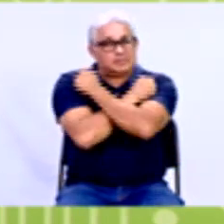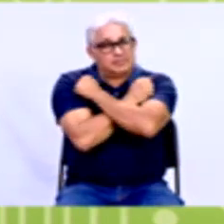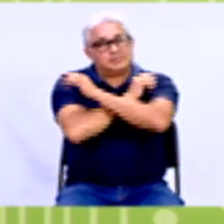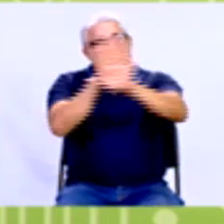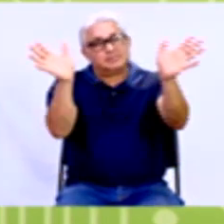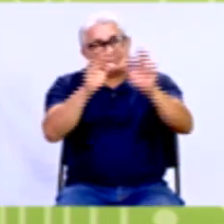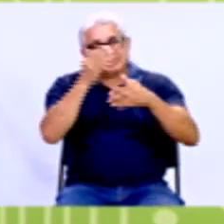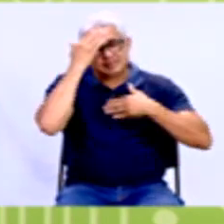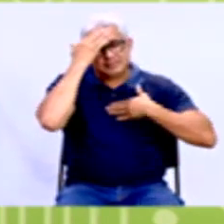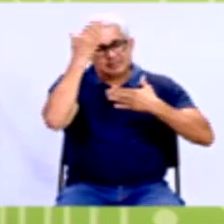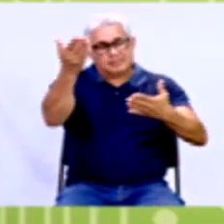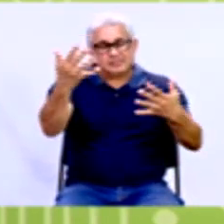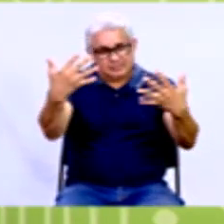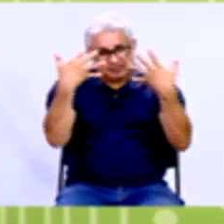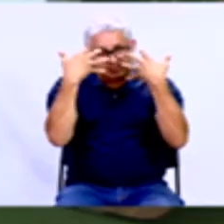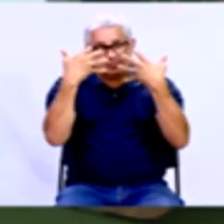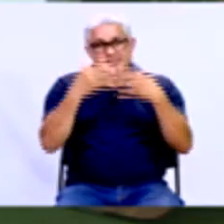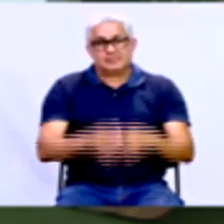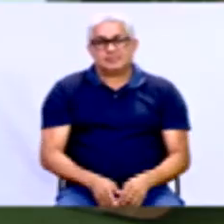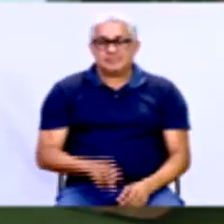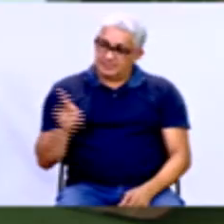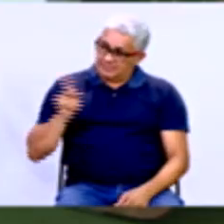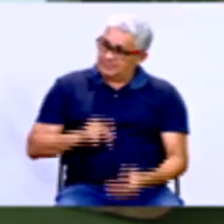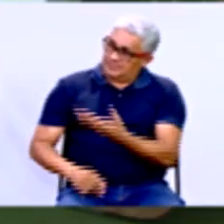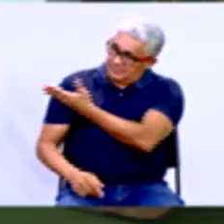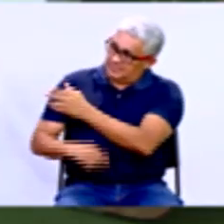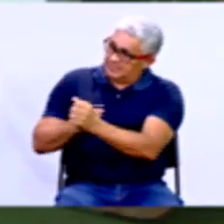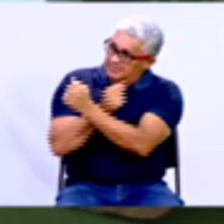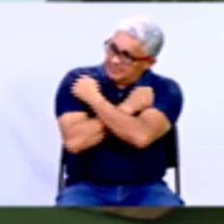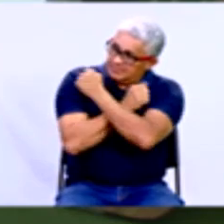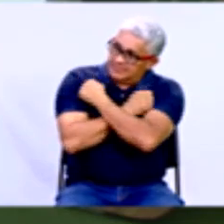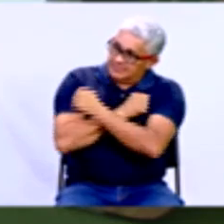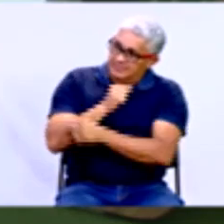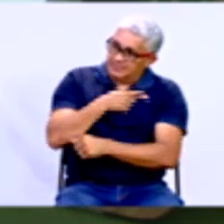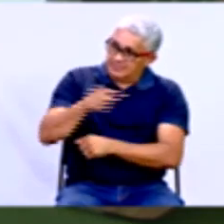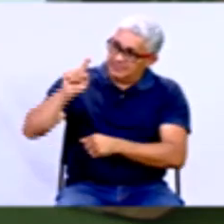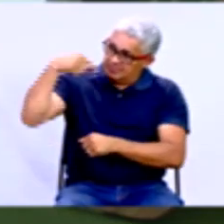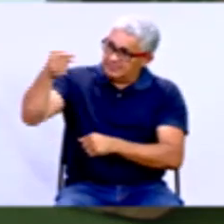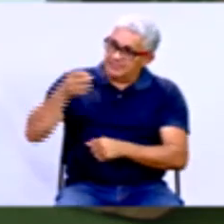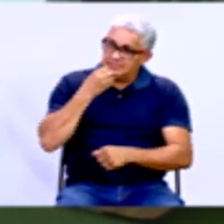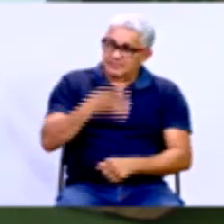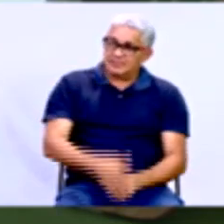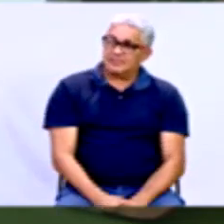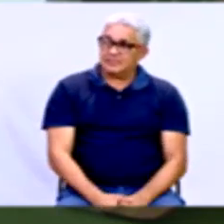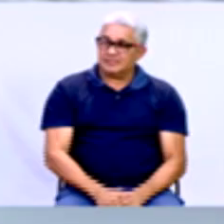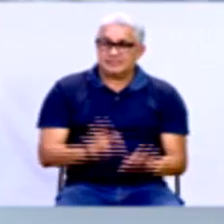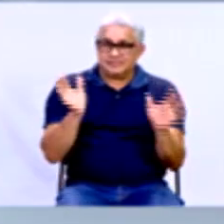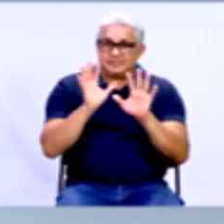todos, muito obrigado pela atenção, obrigado, professor. Obrigado, professora. E até a semana que vem. Boa semana a todos.